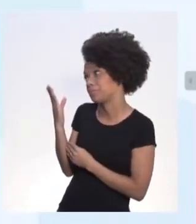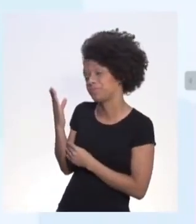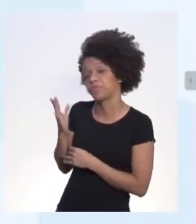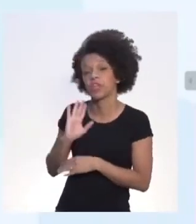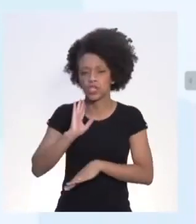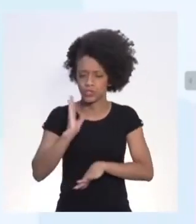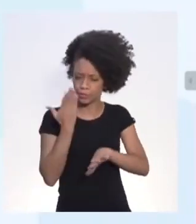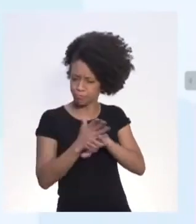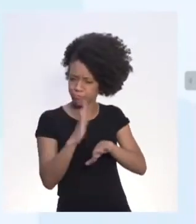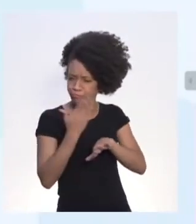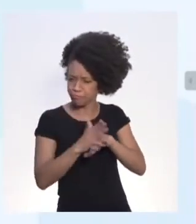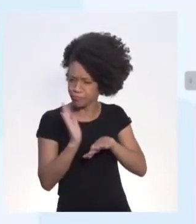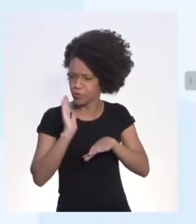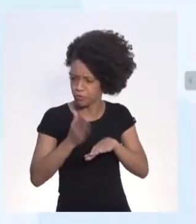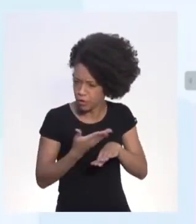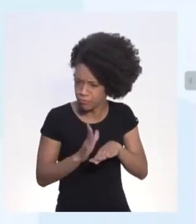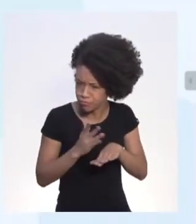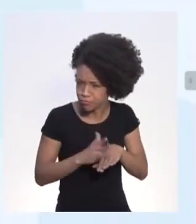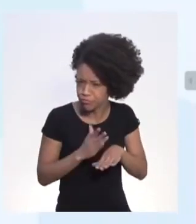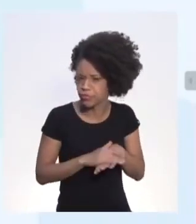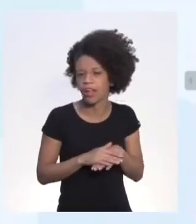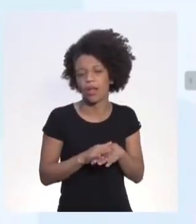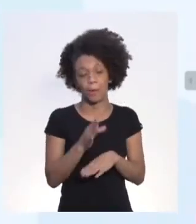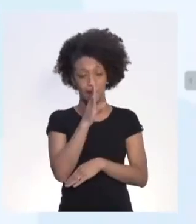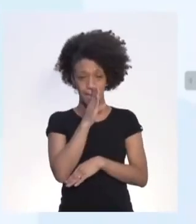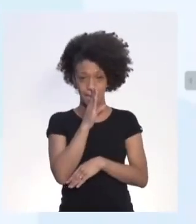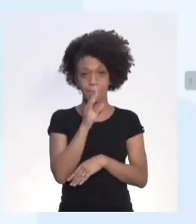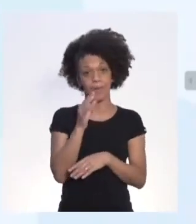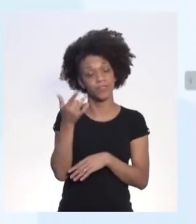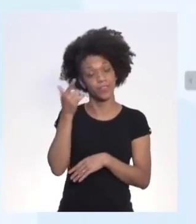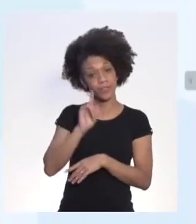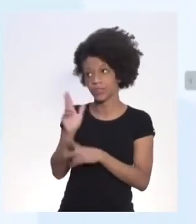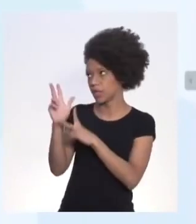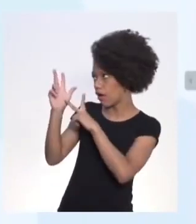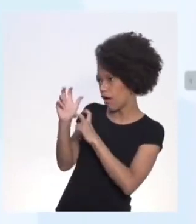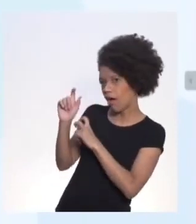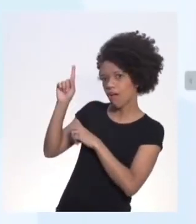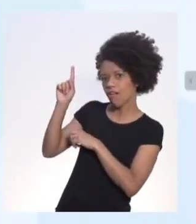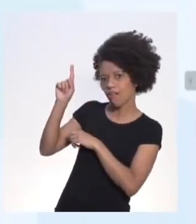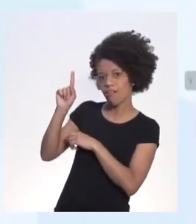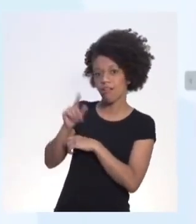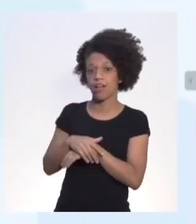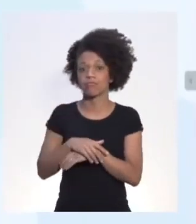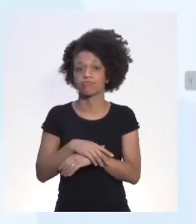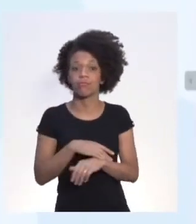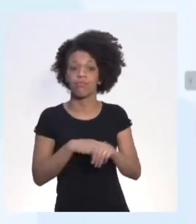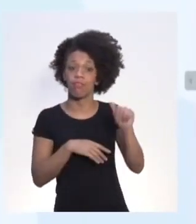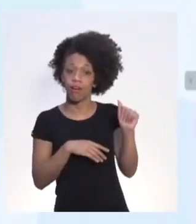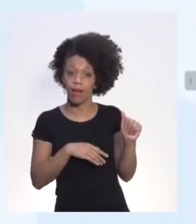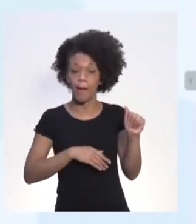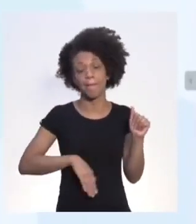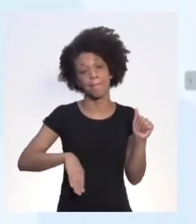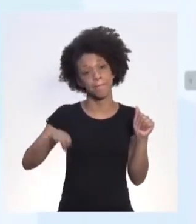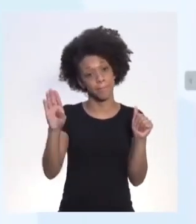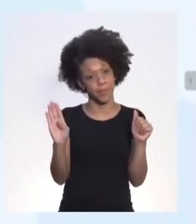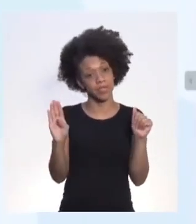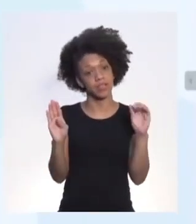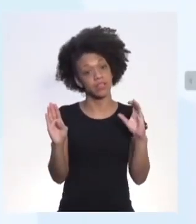craque aí, eu não vou falar, já vocês conseguem identificar, então eu quero saber entre A,